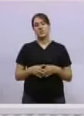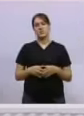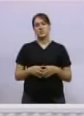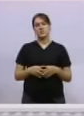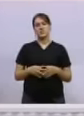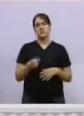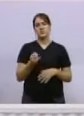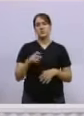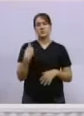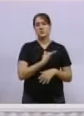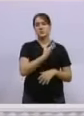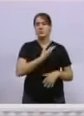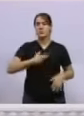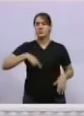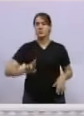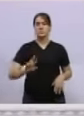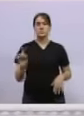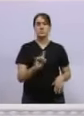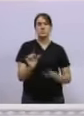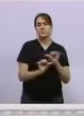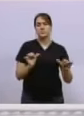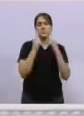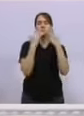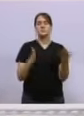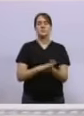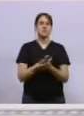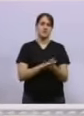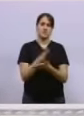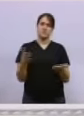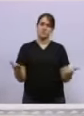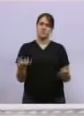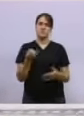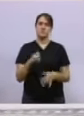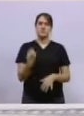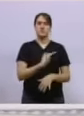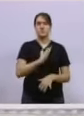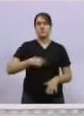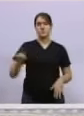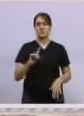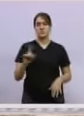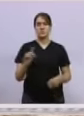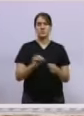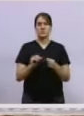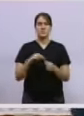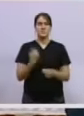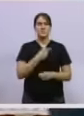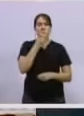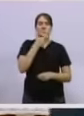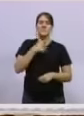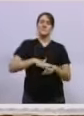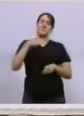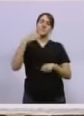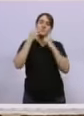Se a nossa religião não mexer nisso, não vai mexer em mais nada. Se a religião não colocar um pouquinho do sorriso em nós, não vai